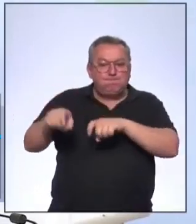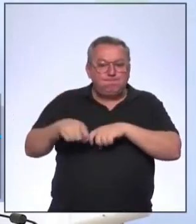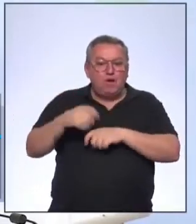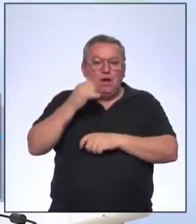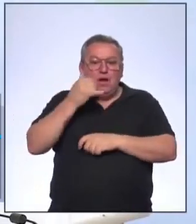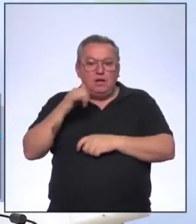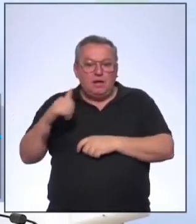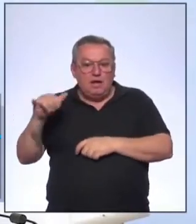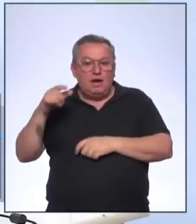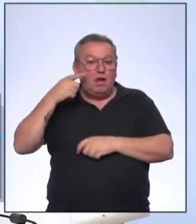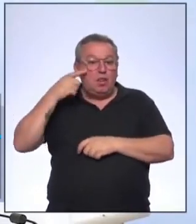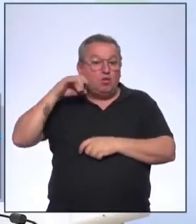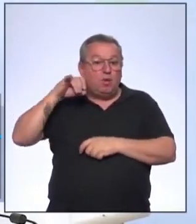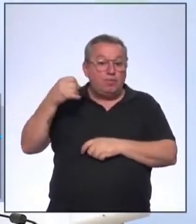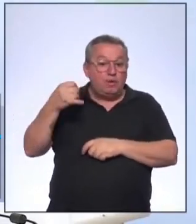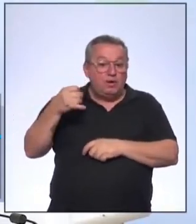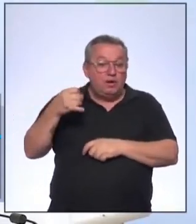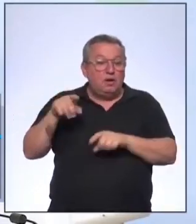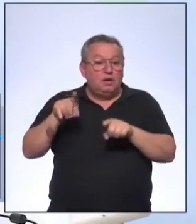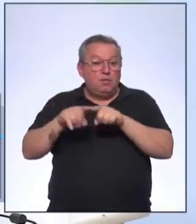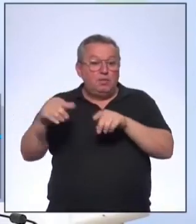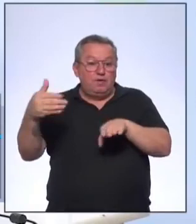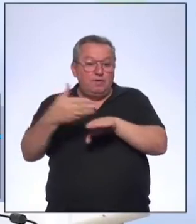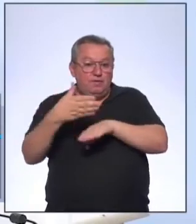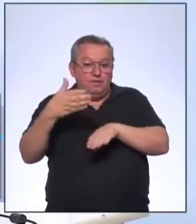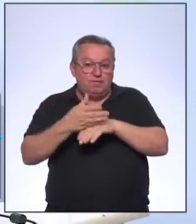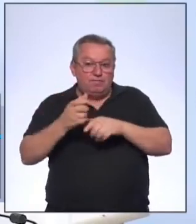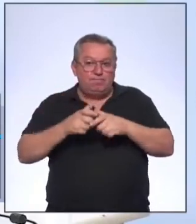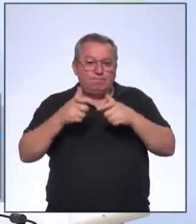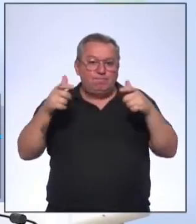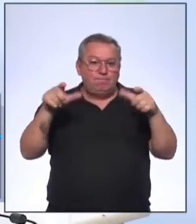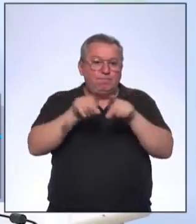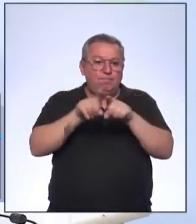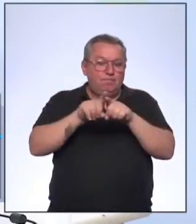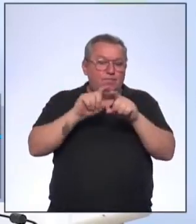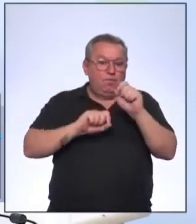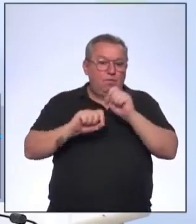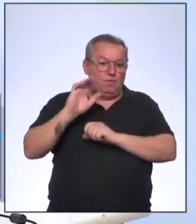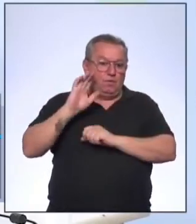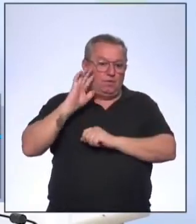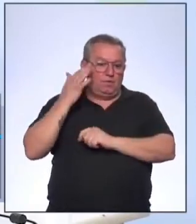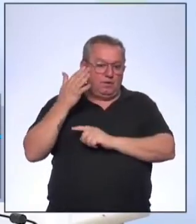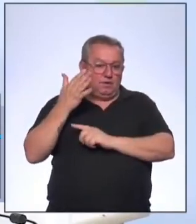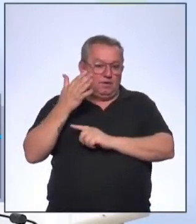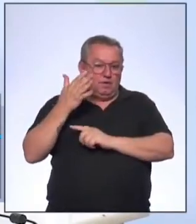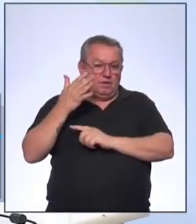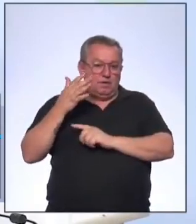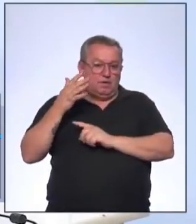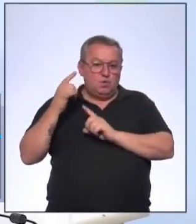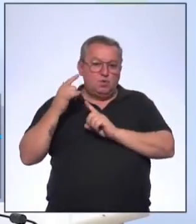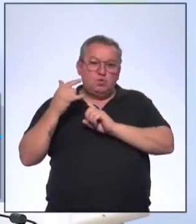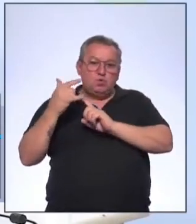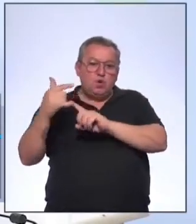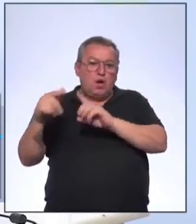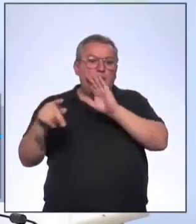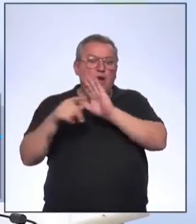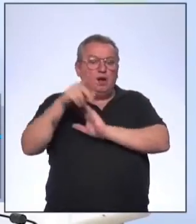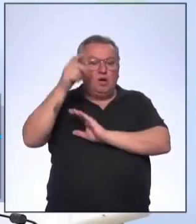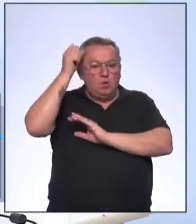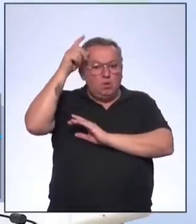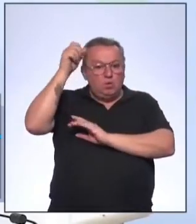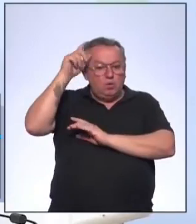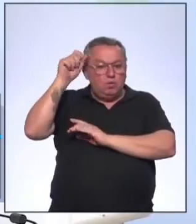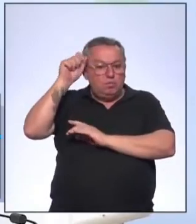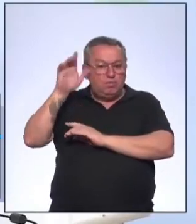italianos, os japoneses, eles vêm, né, numa grande quantidade. Isso aí também atrai, né, a questão da cultura, como os